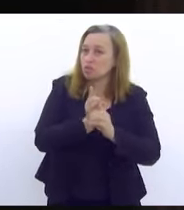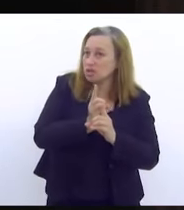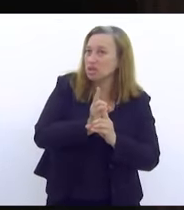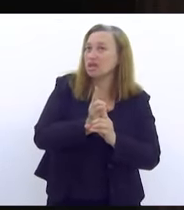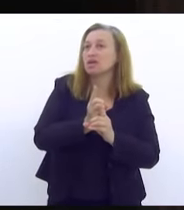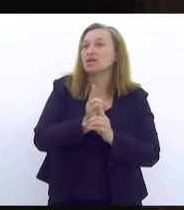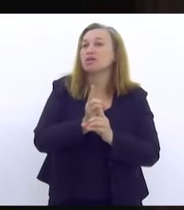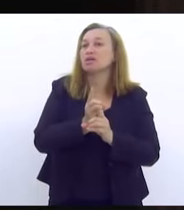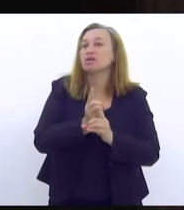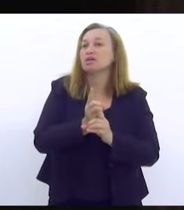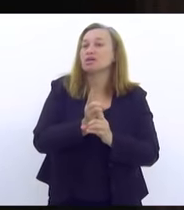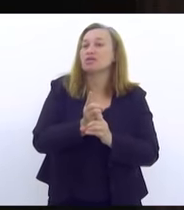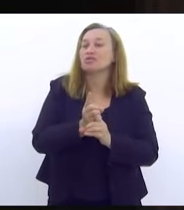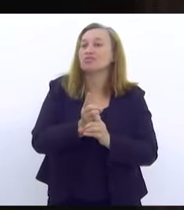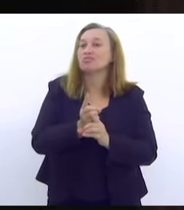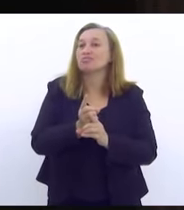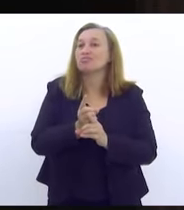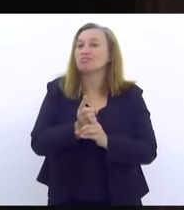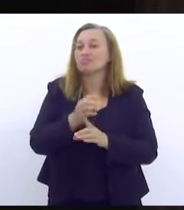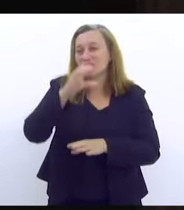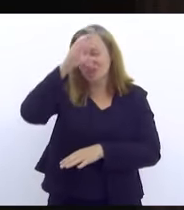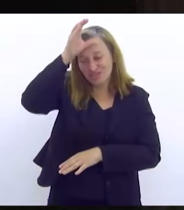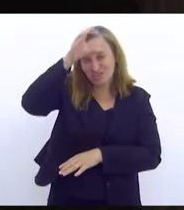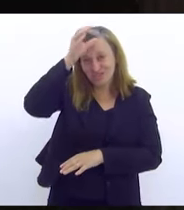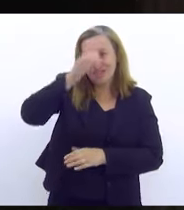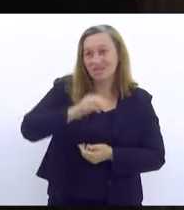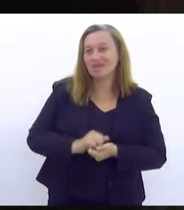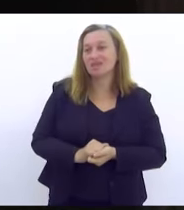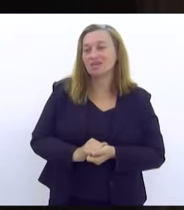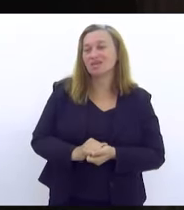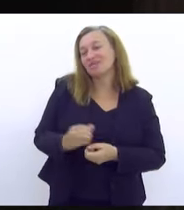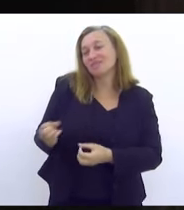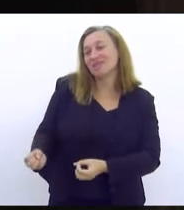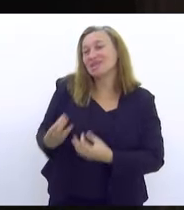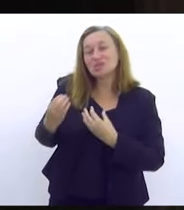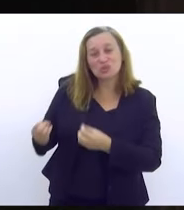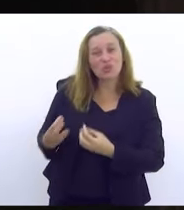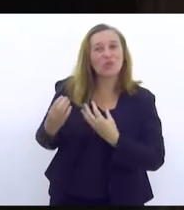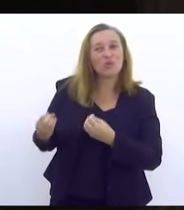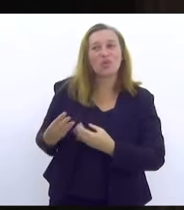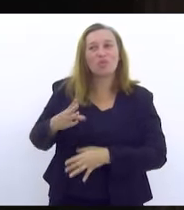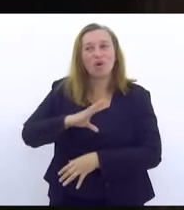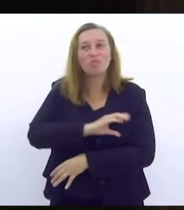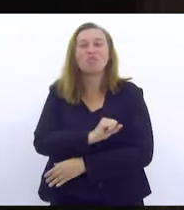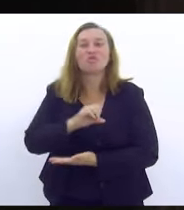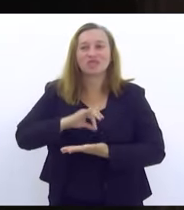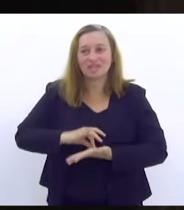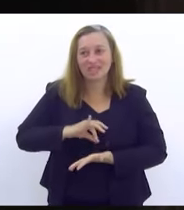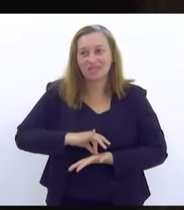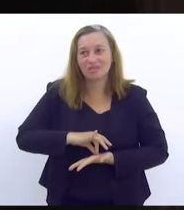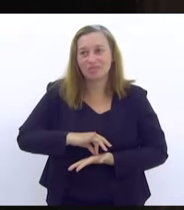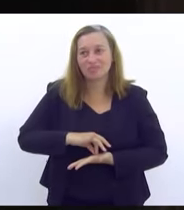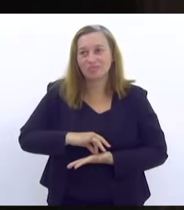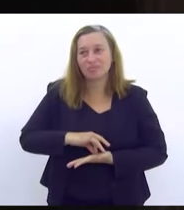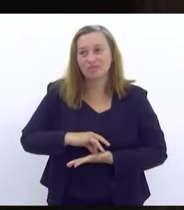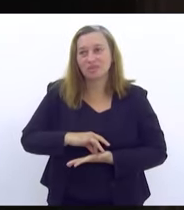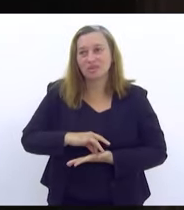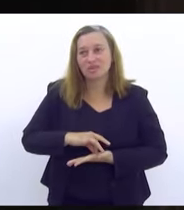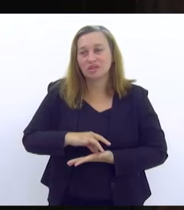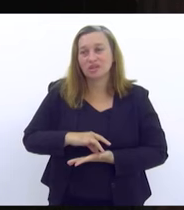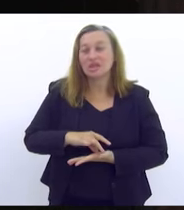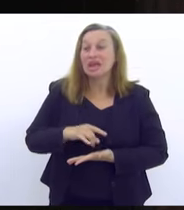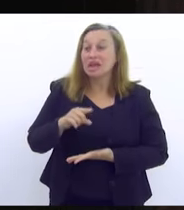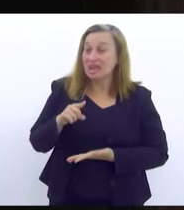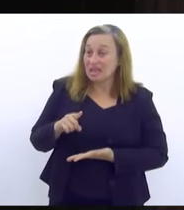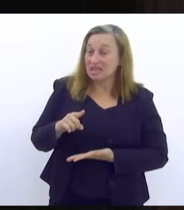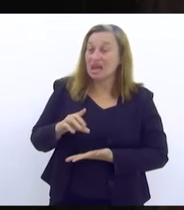EBI, eu encontrei uma tia, né, que me ensinou o amor verdadeiro. E foi esse amor